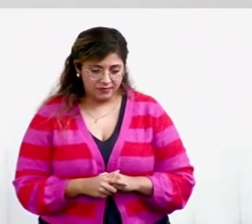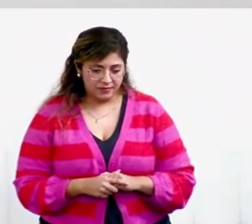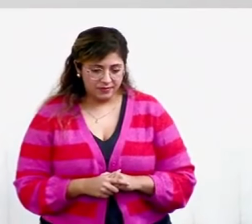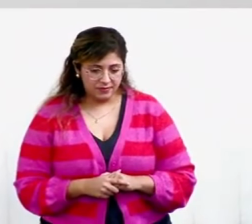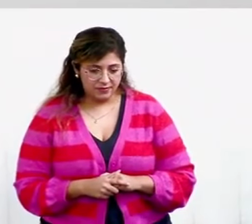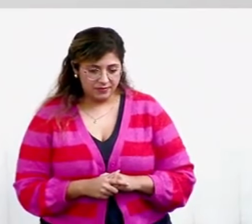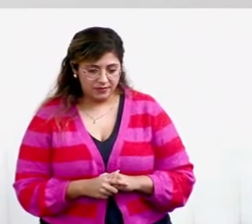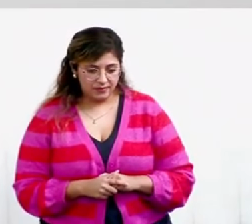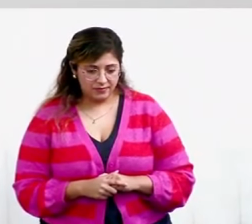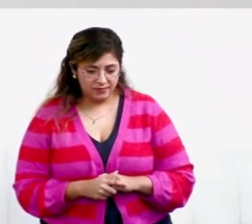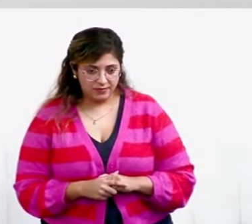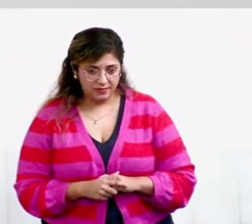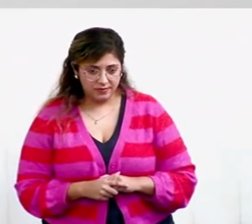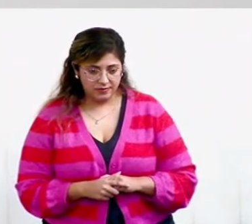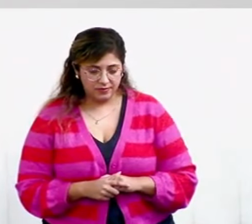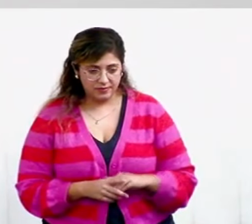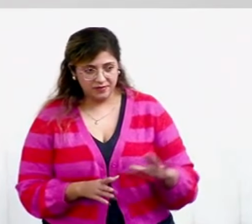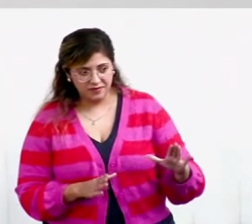ler comigo.